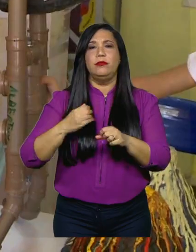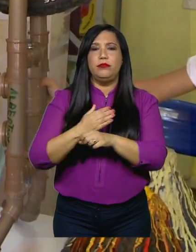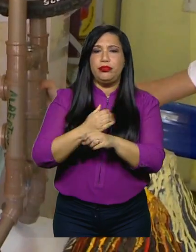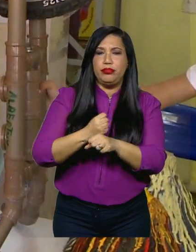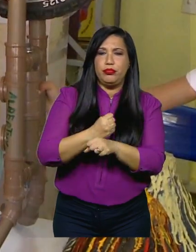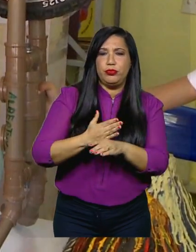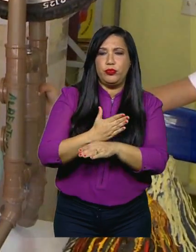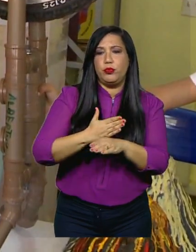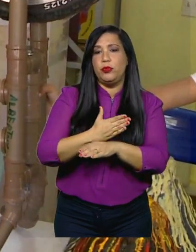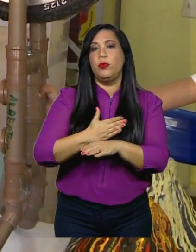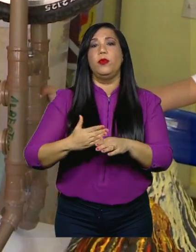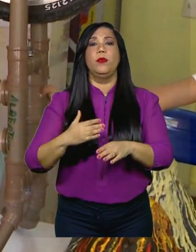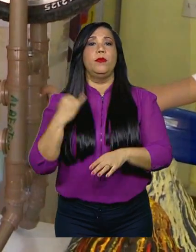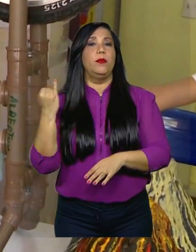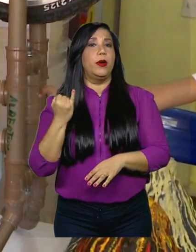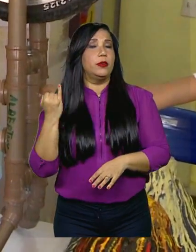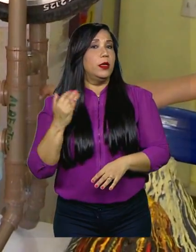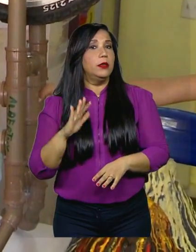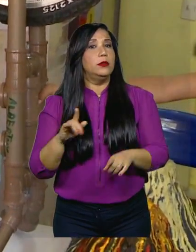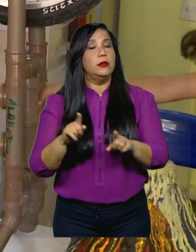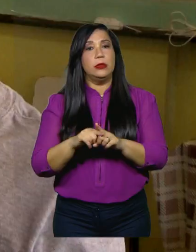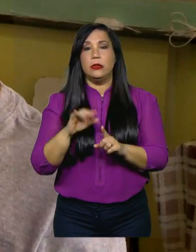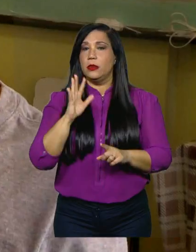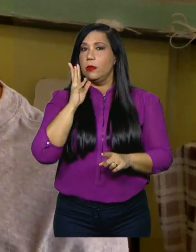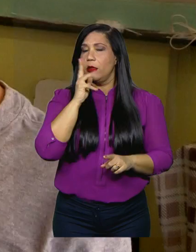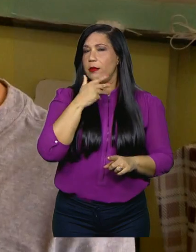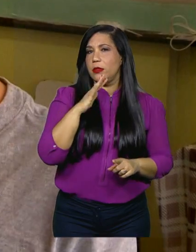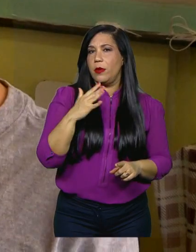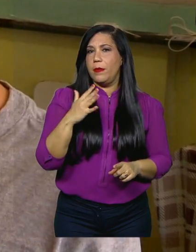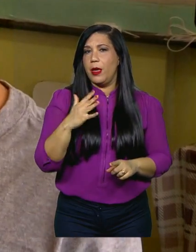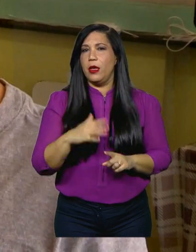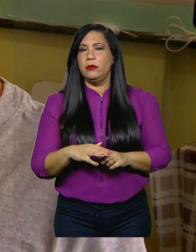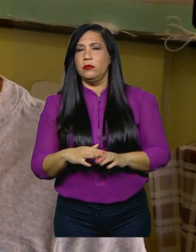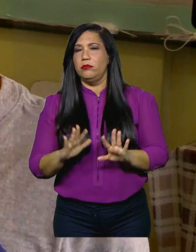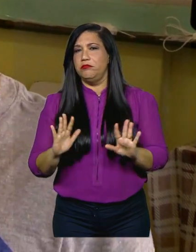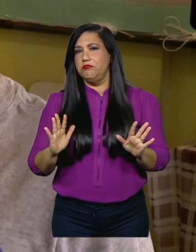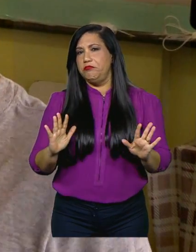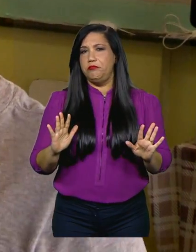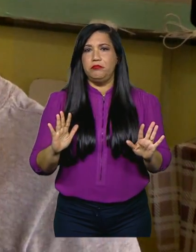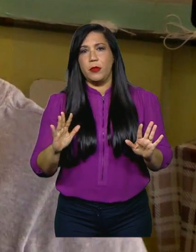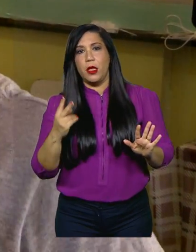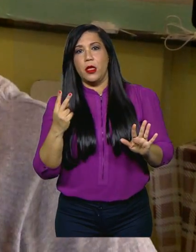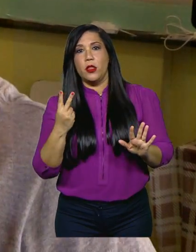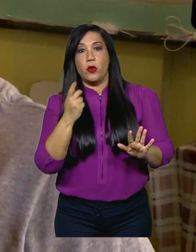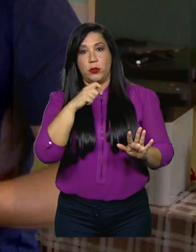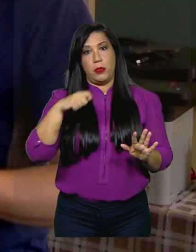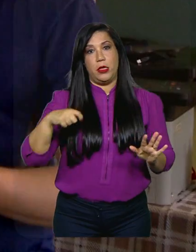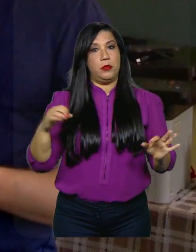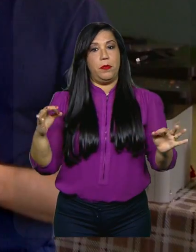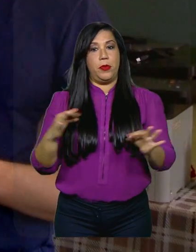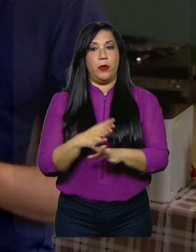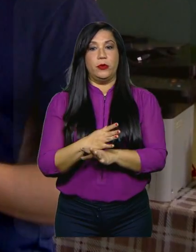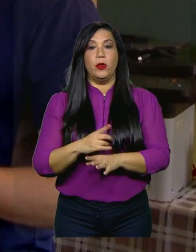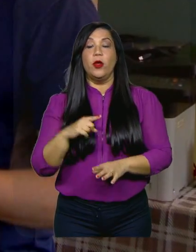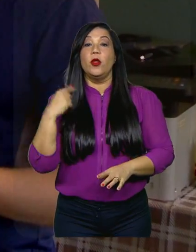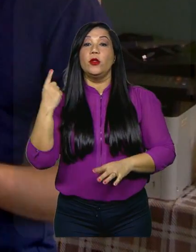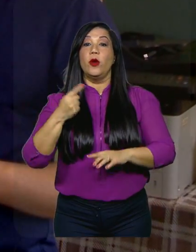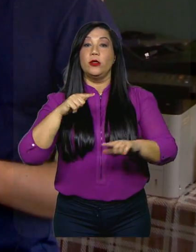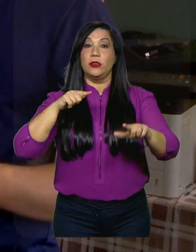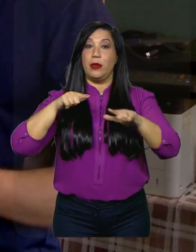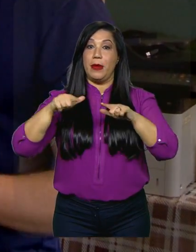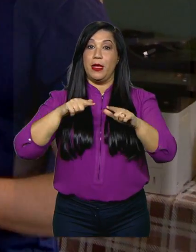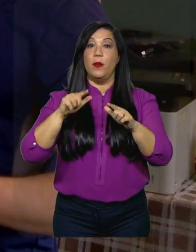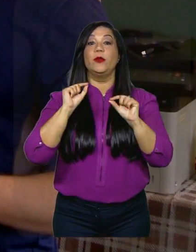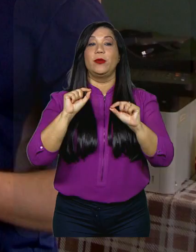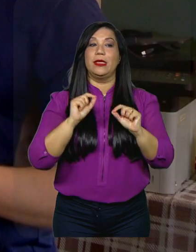também e demoramos aproximadamente 2 meses para fazer. A gente trabalhou a questão de